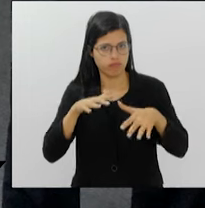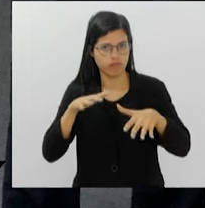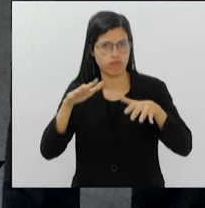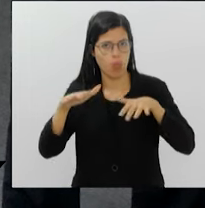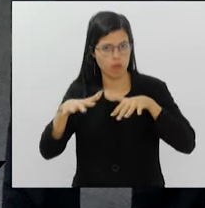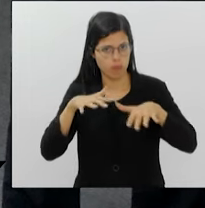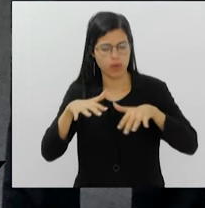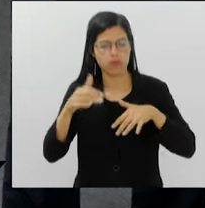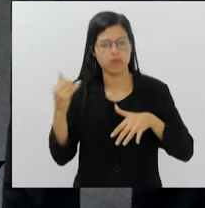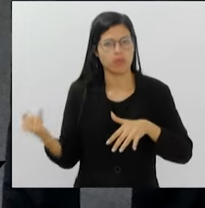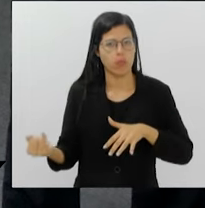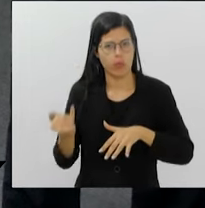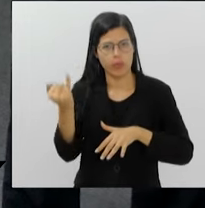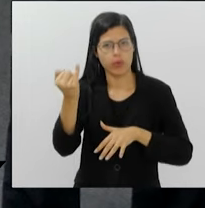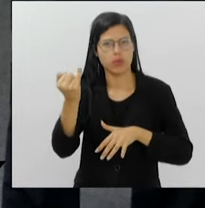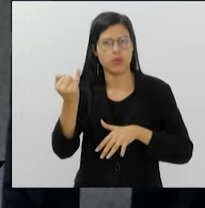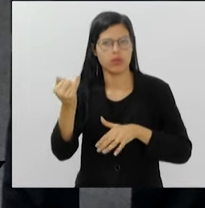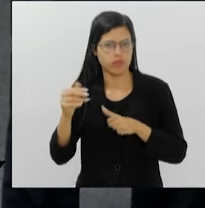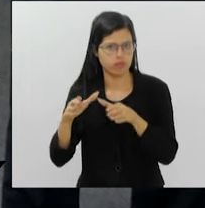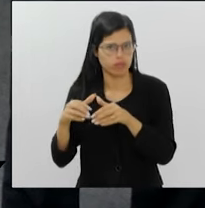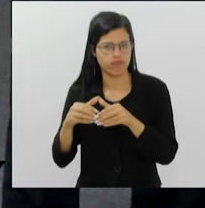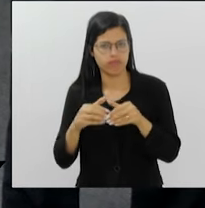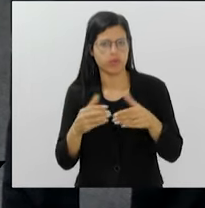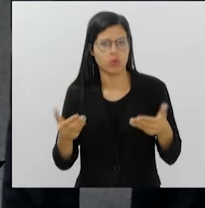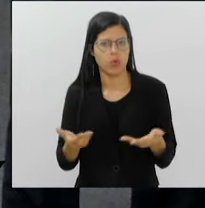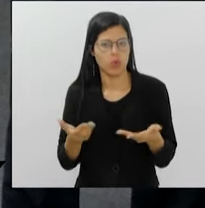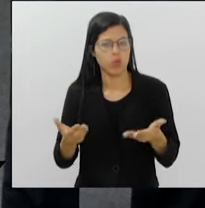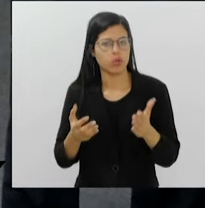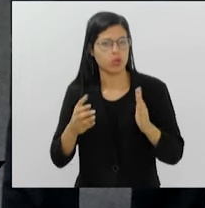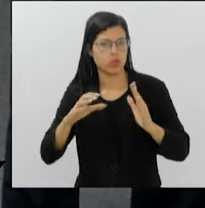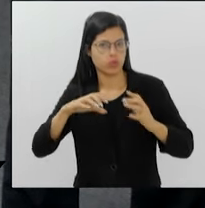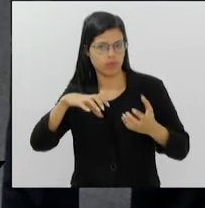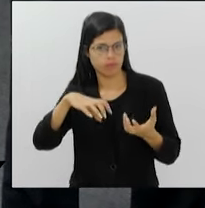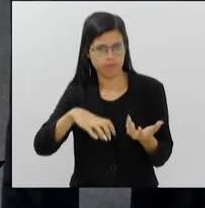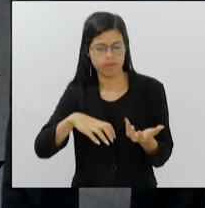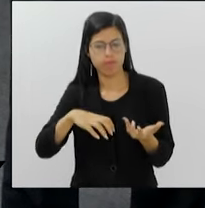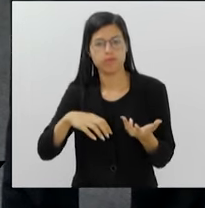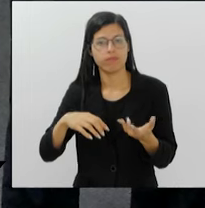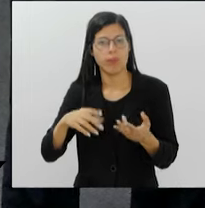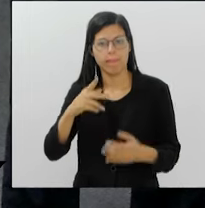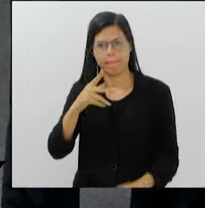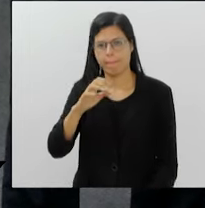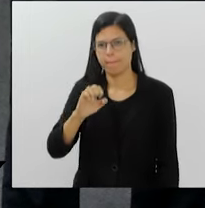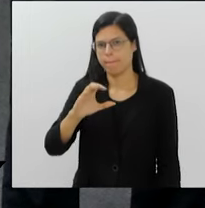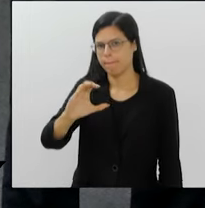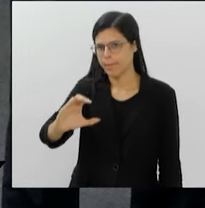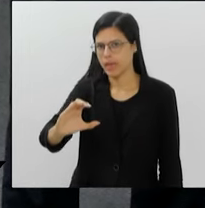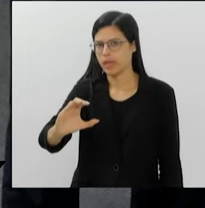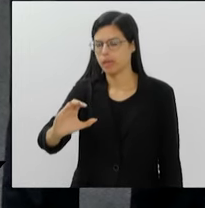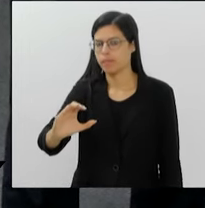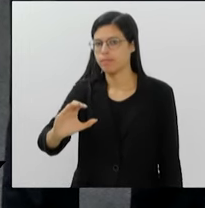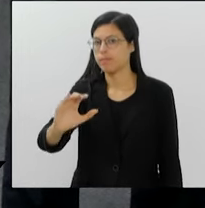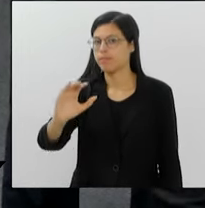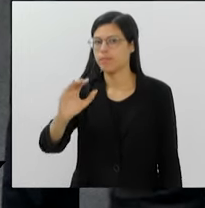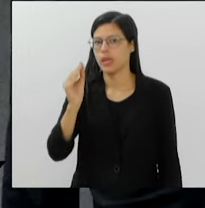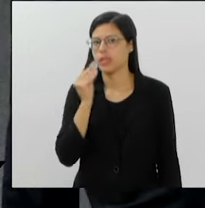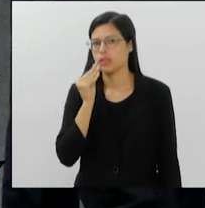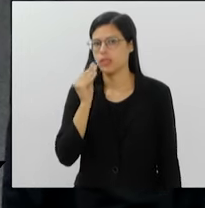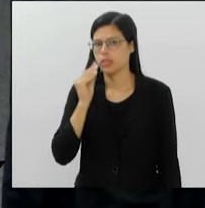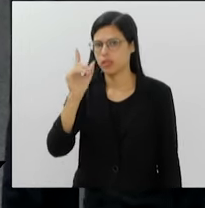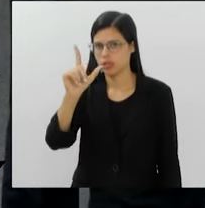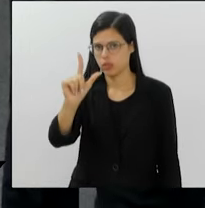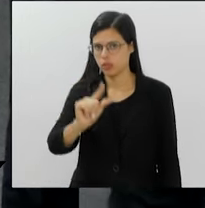importante. Hoje, no Congresso Nacional, tramita mais uma PEC para reduzir os